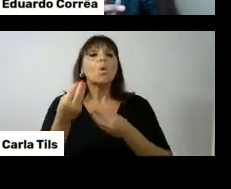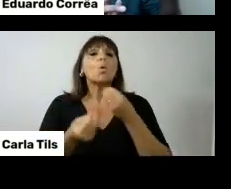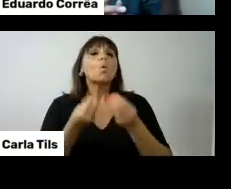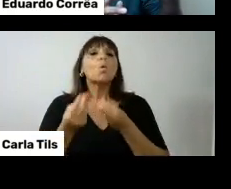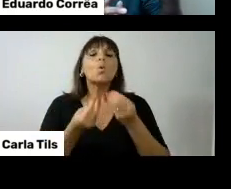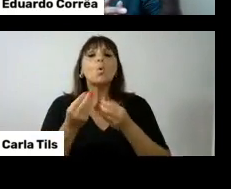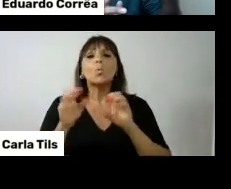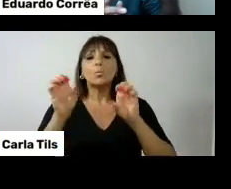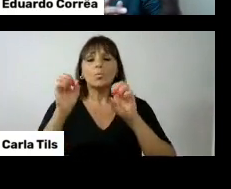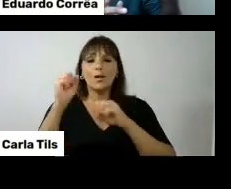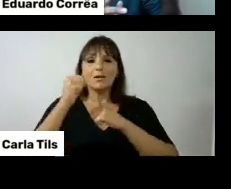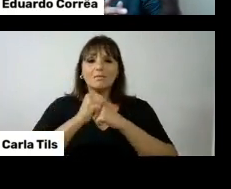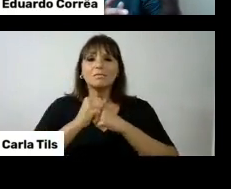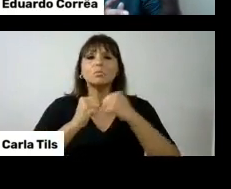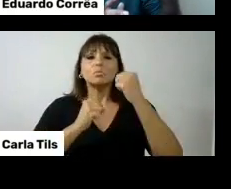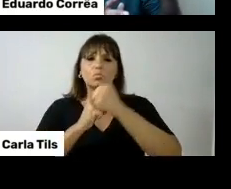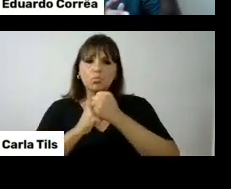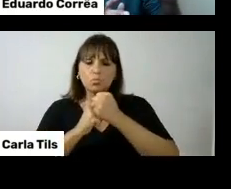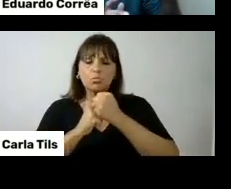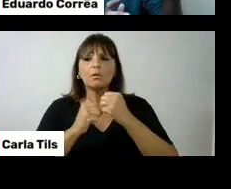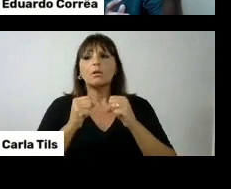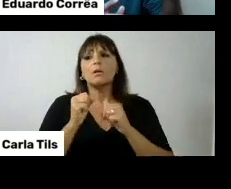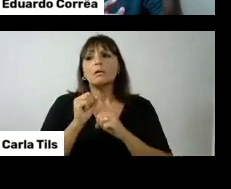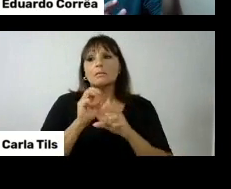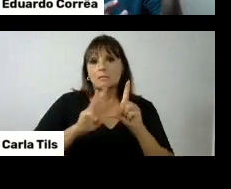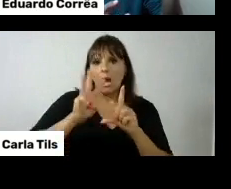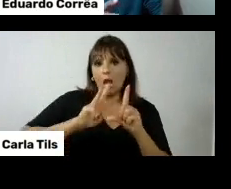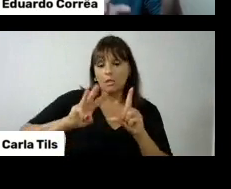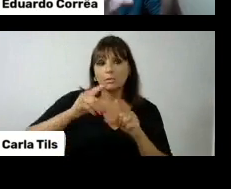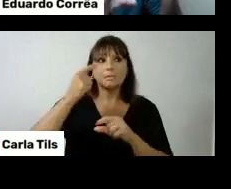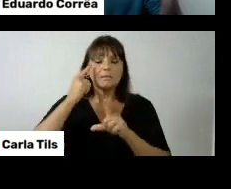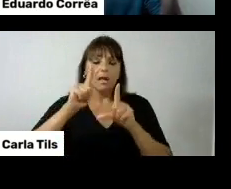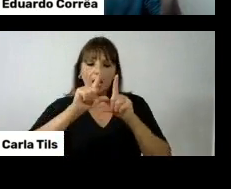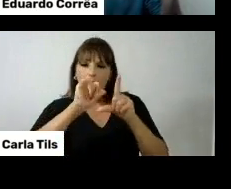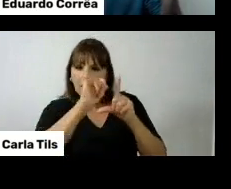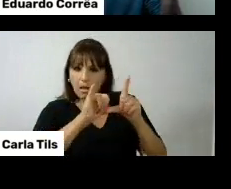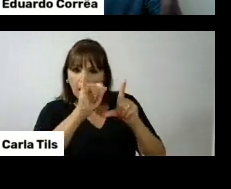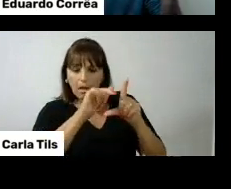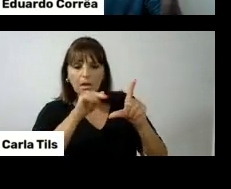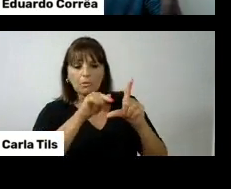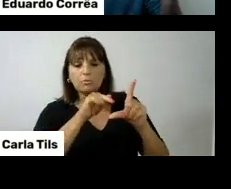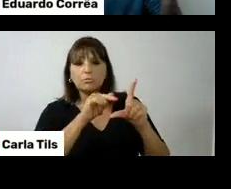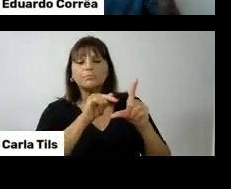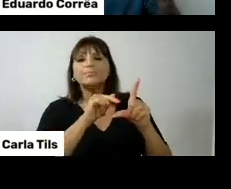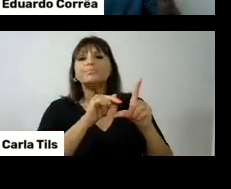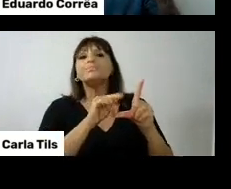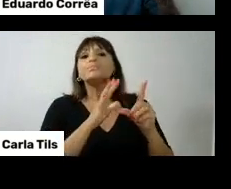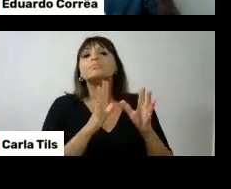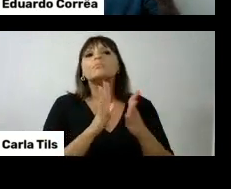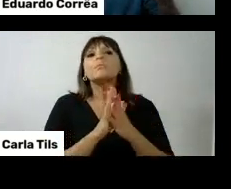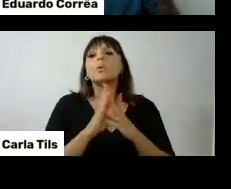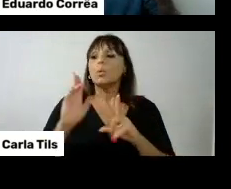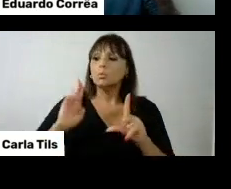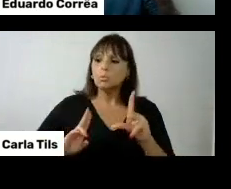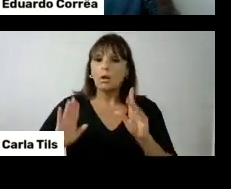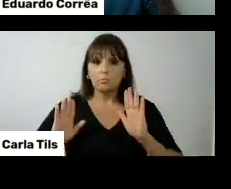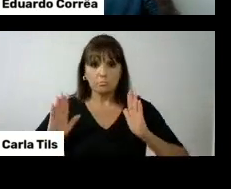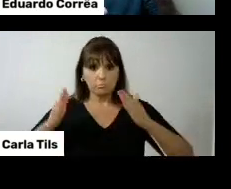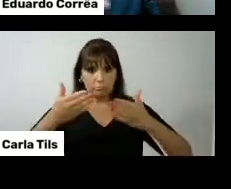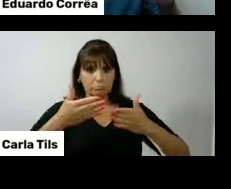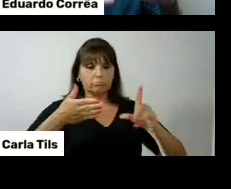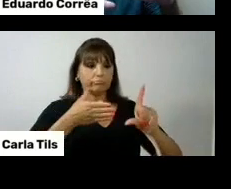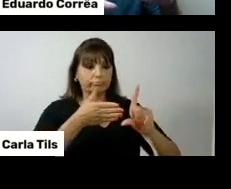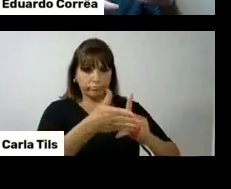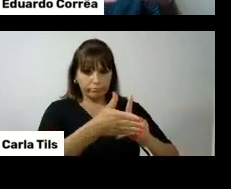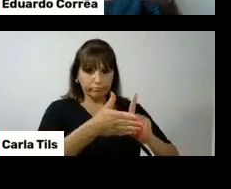já pensar um layout onde o meu usuário ele tenha a navegação voltada para aquela modal